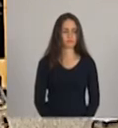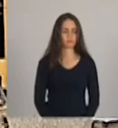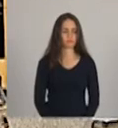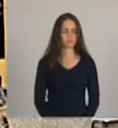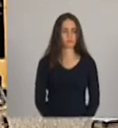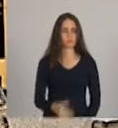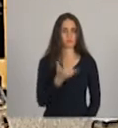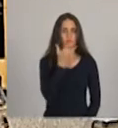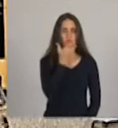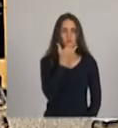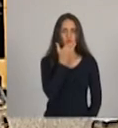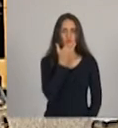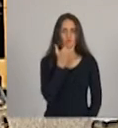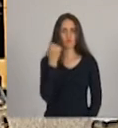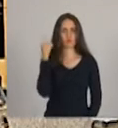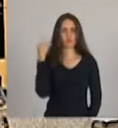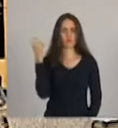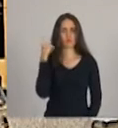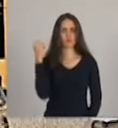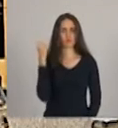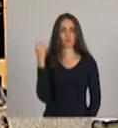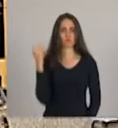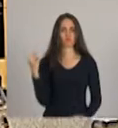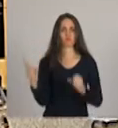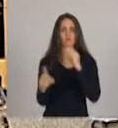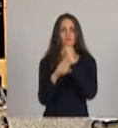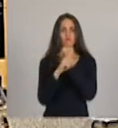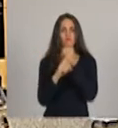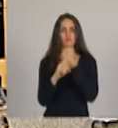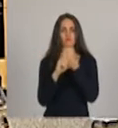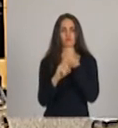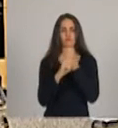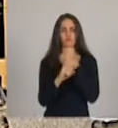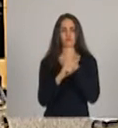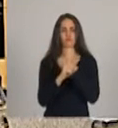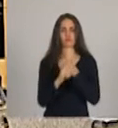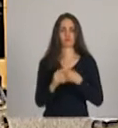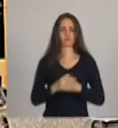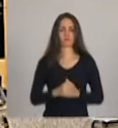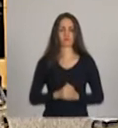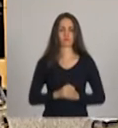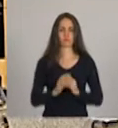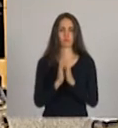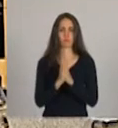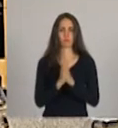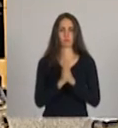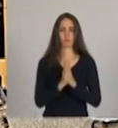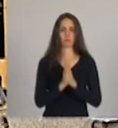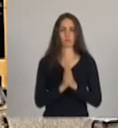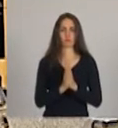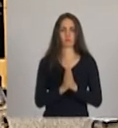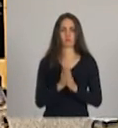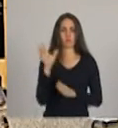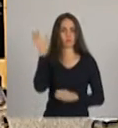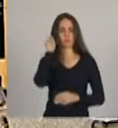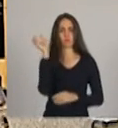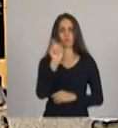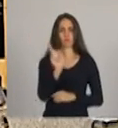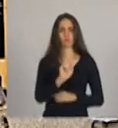Doutor Emílio, o seu som não está saindo aqui. Doutor Emílio, por favor.